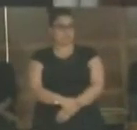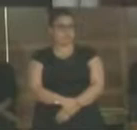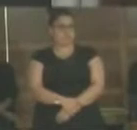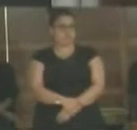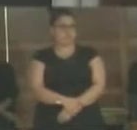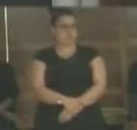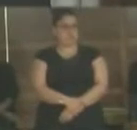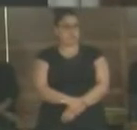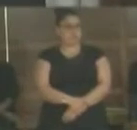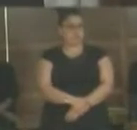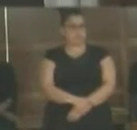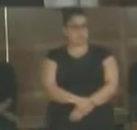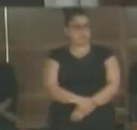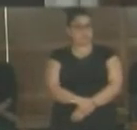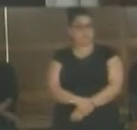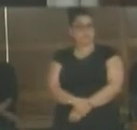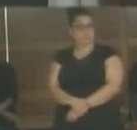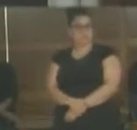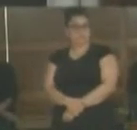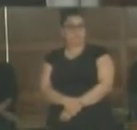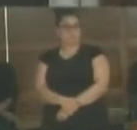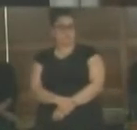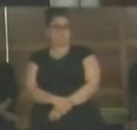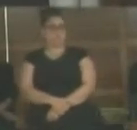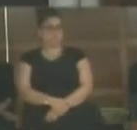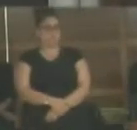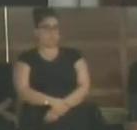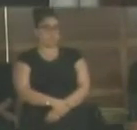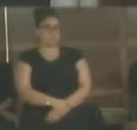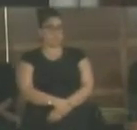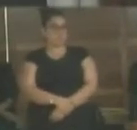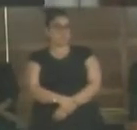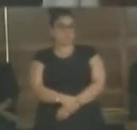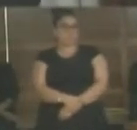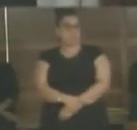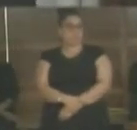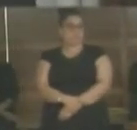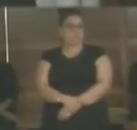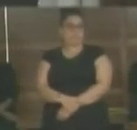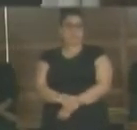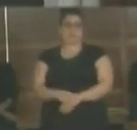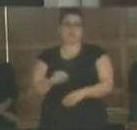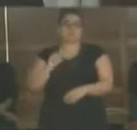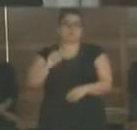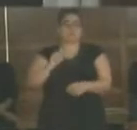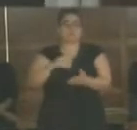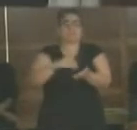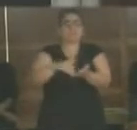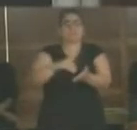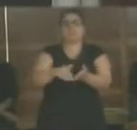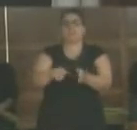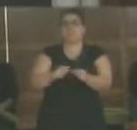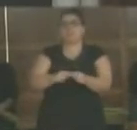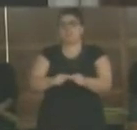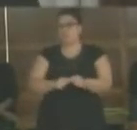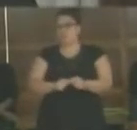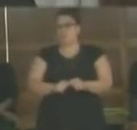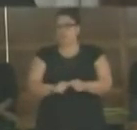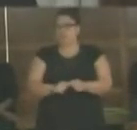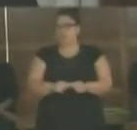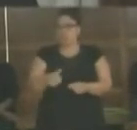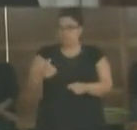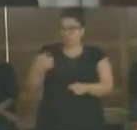requerimento de informação para que ele passe para essa casa, volto a dizer, de uma maneira construtiva, o que, que a secretaria vem fazendo para que os 14